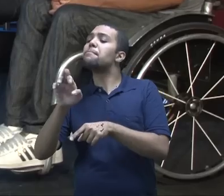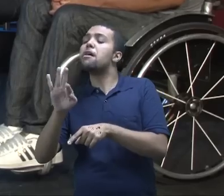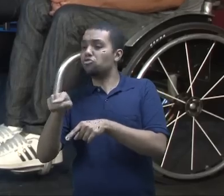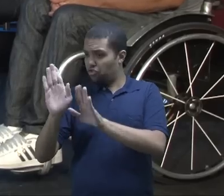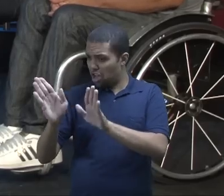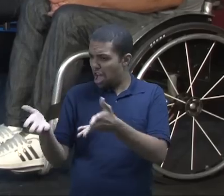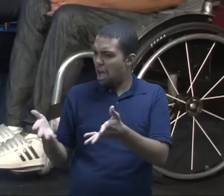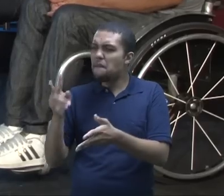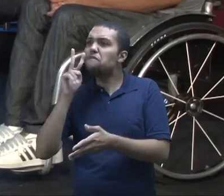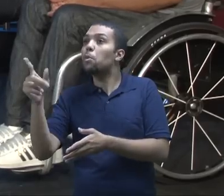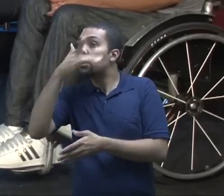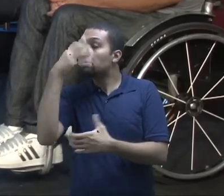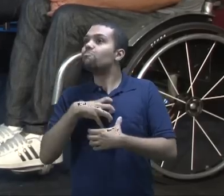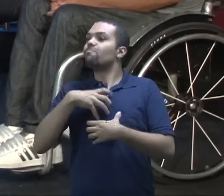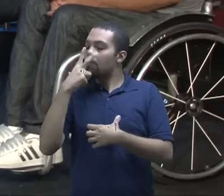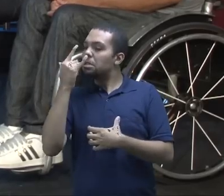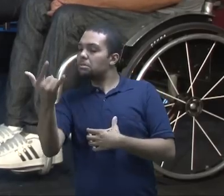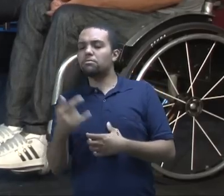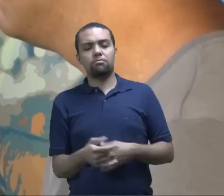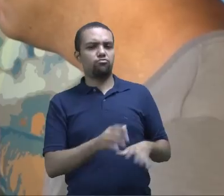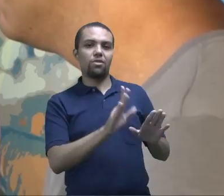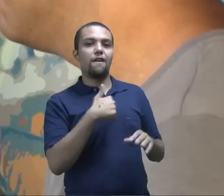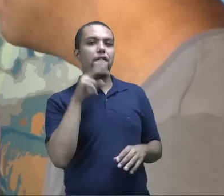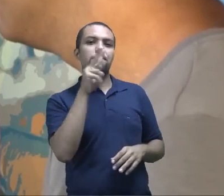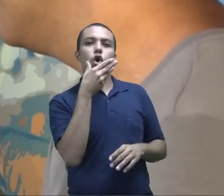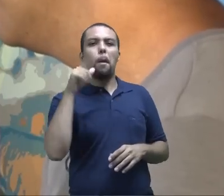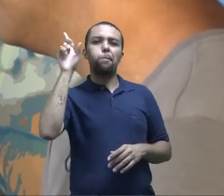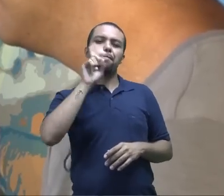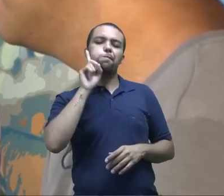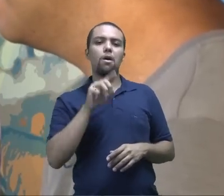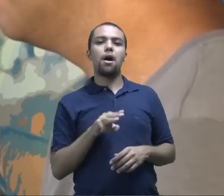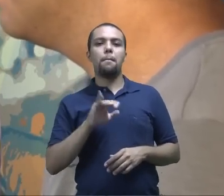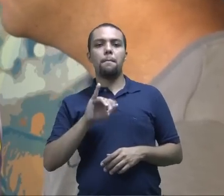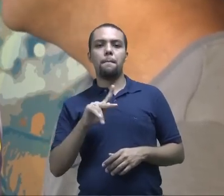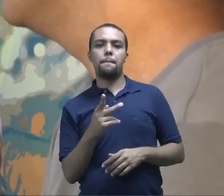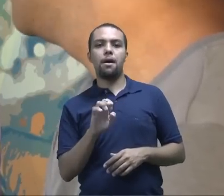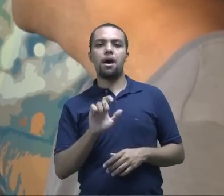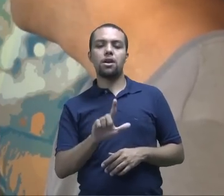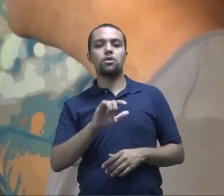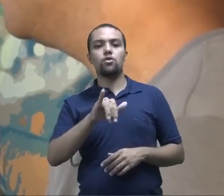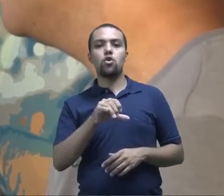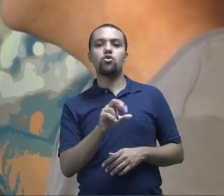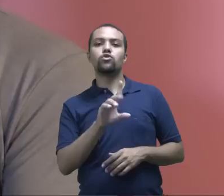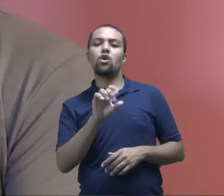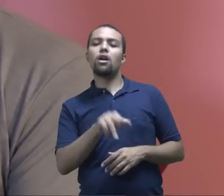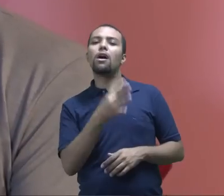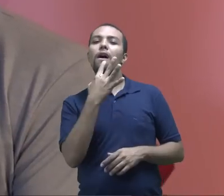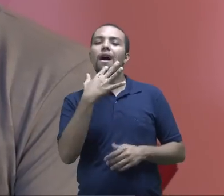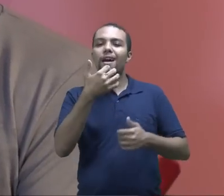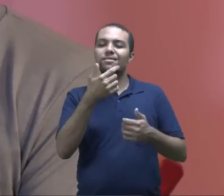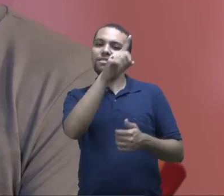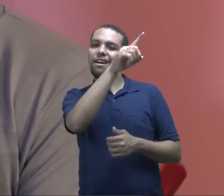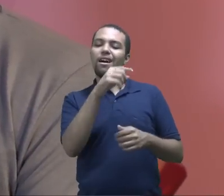que você... Quando eu comecei assim, eu vi o Michael Jordan, entendeu? Acho que é NBA. E